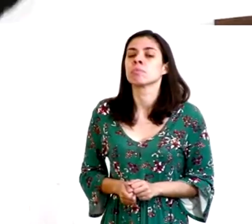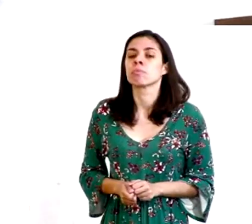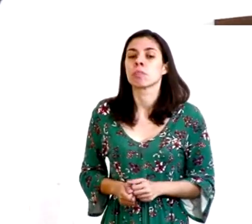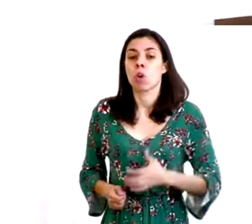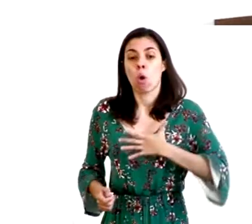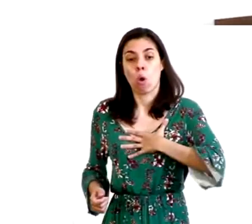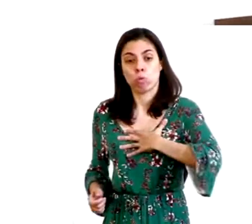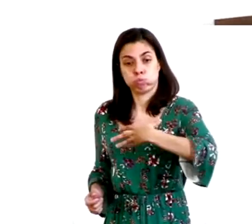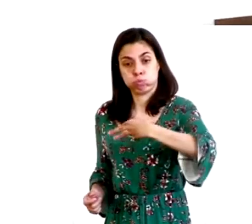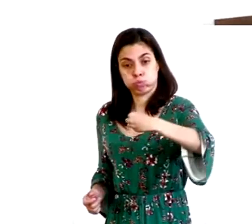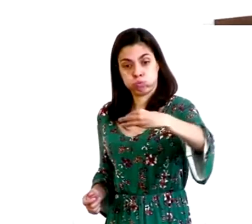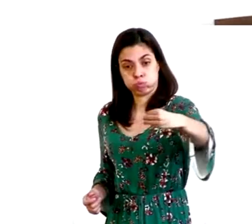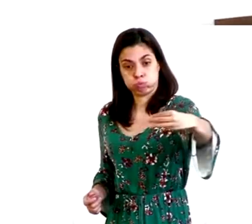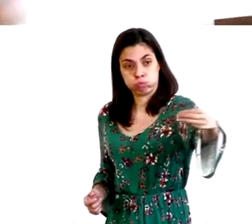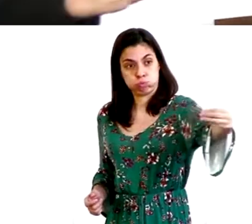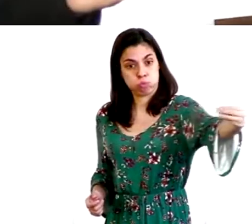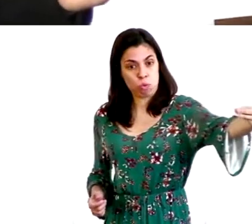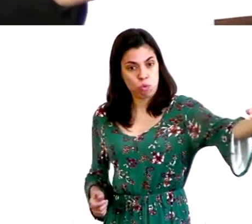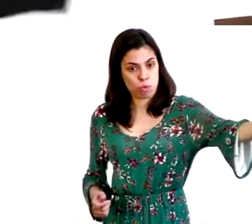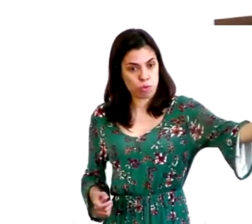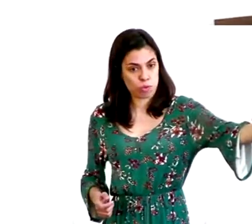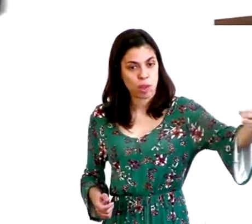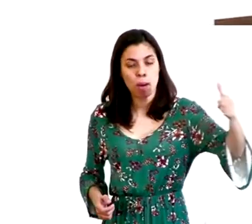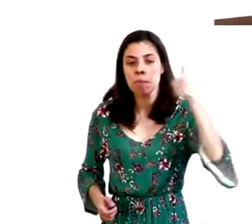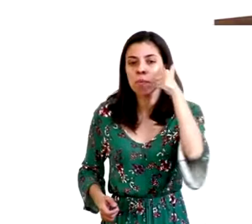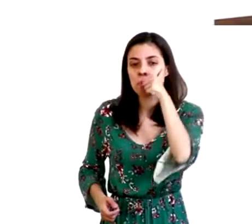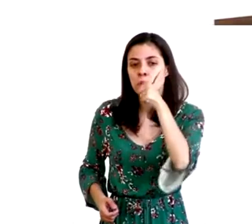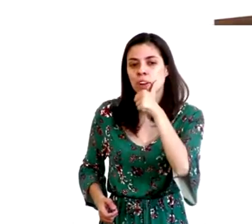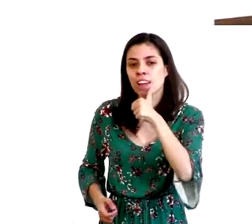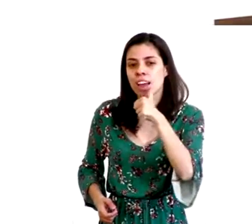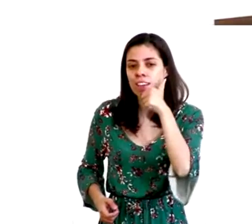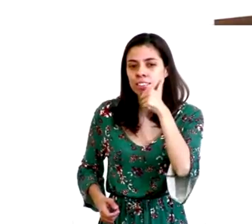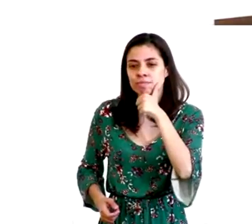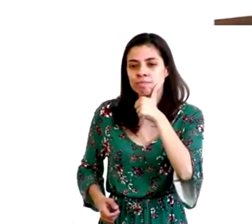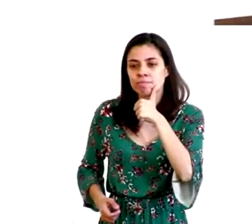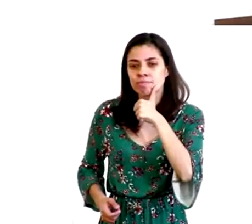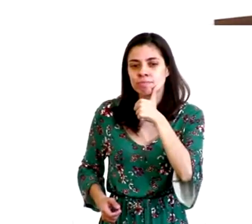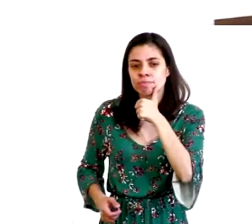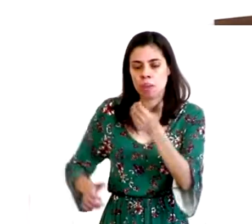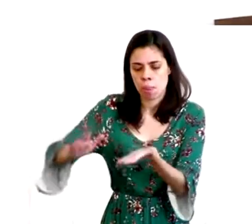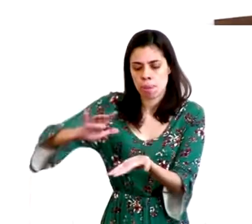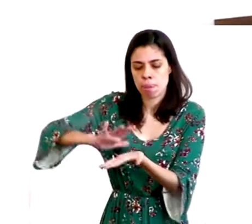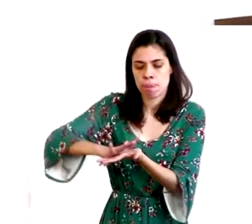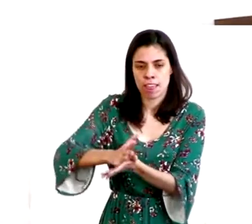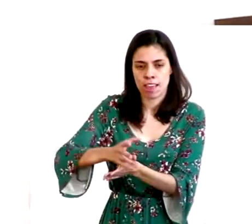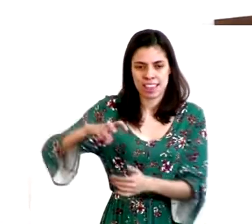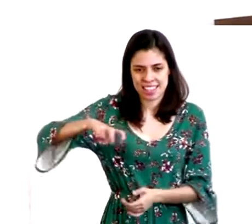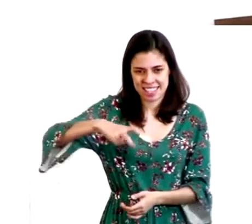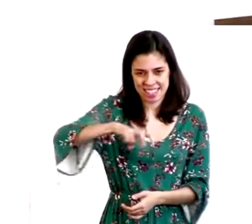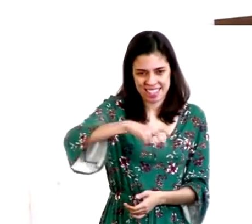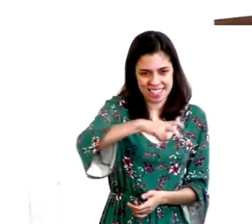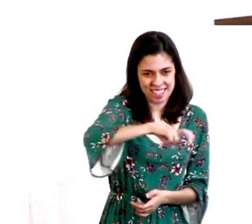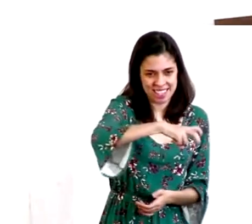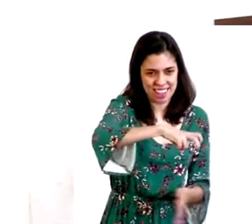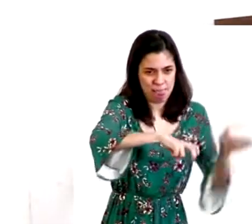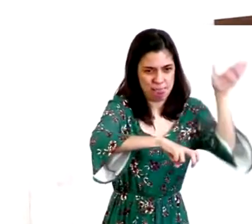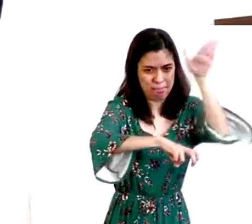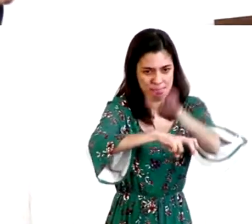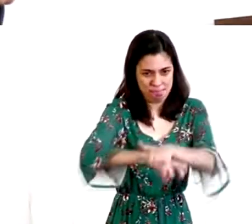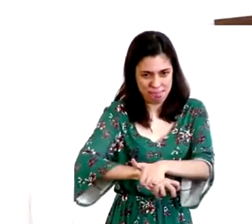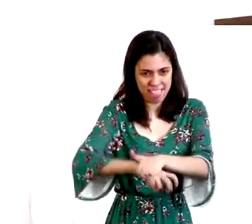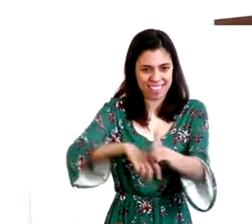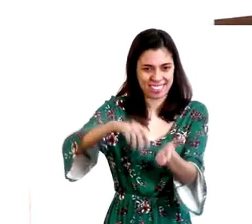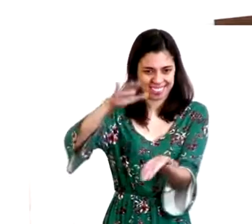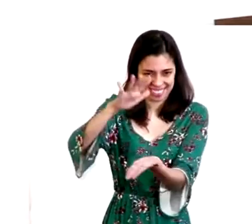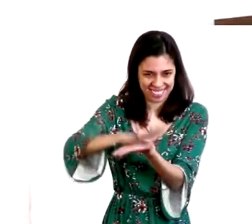profetas, reis e sacerdotes, agora chegou, e o Rei está presente em carne